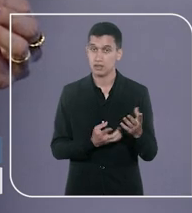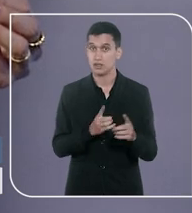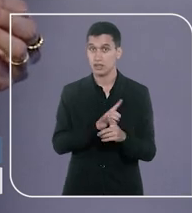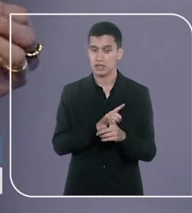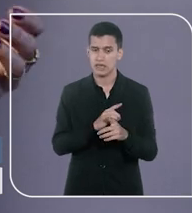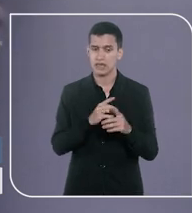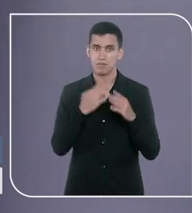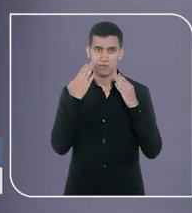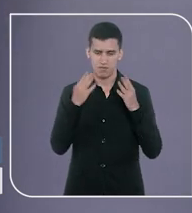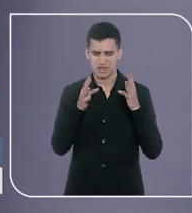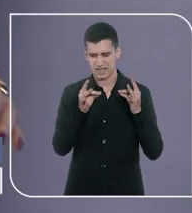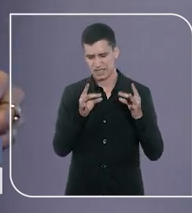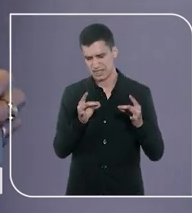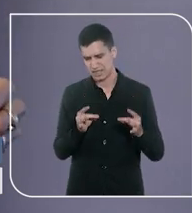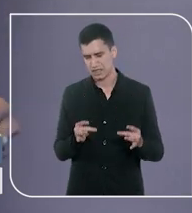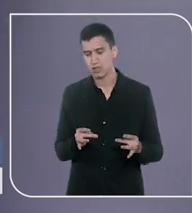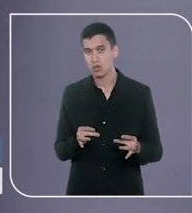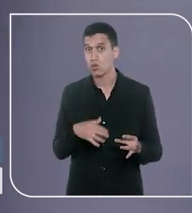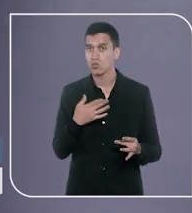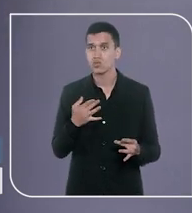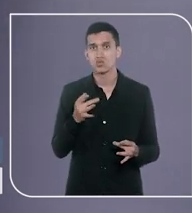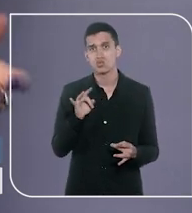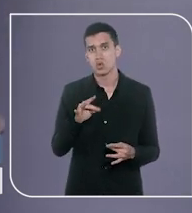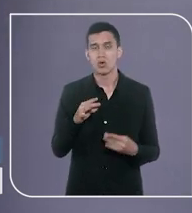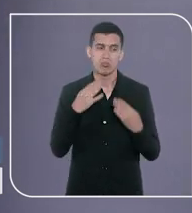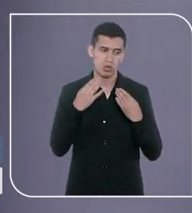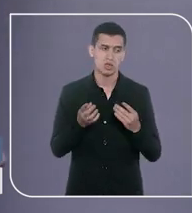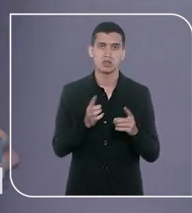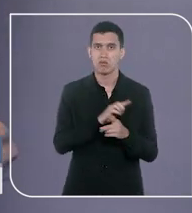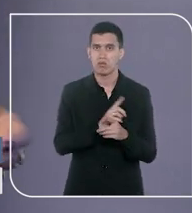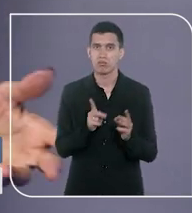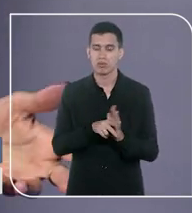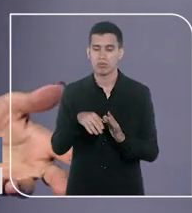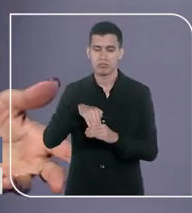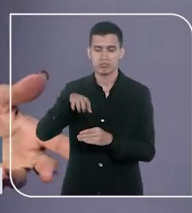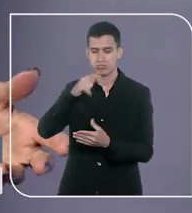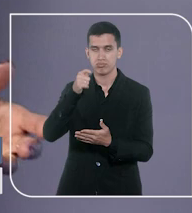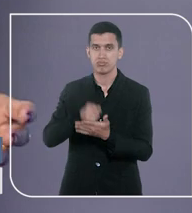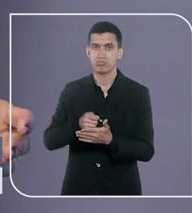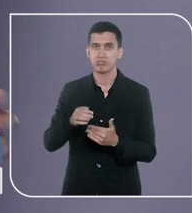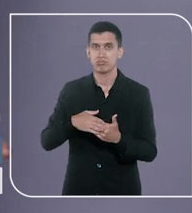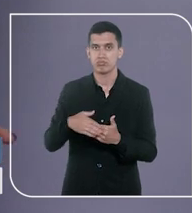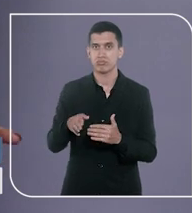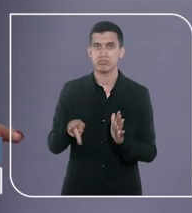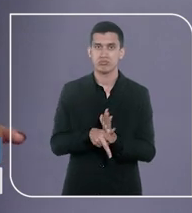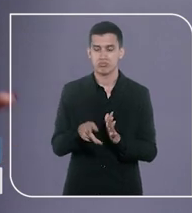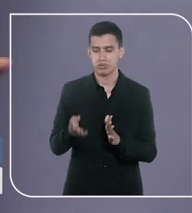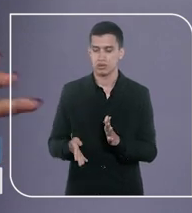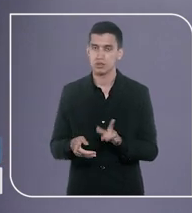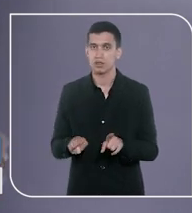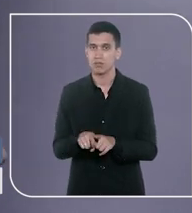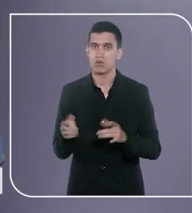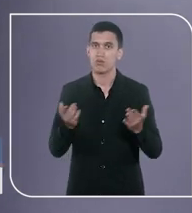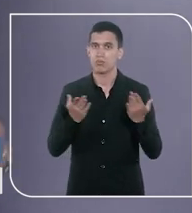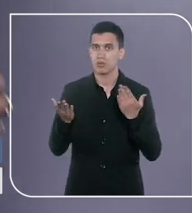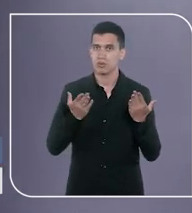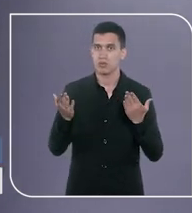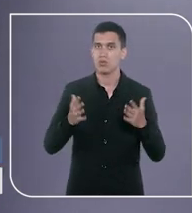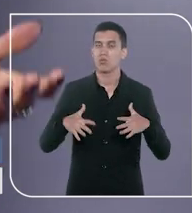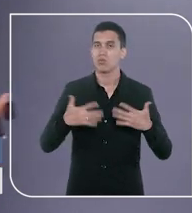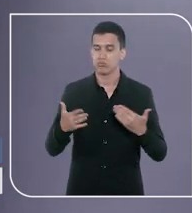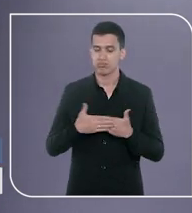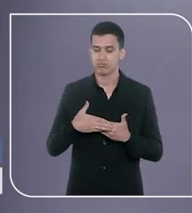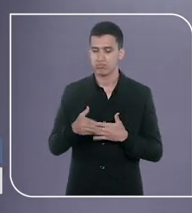detalhadamente ou basta alegar a divergência entre o acórdão a ser objeto dos embargos e o paradigma com o qual